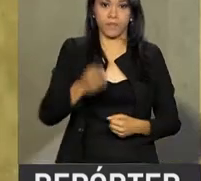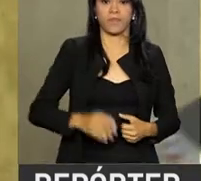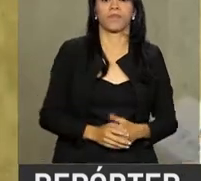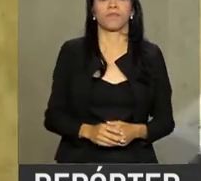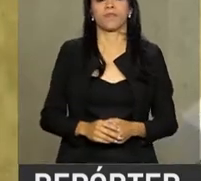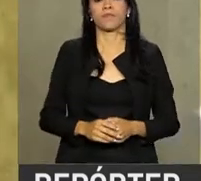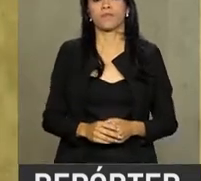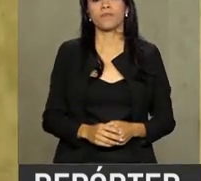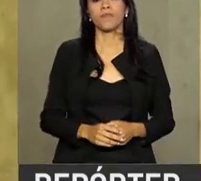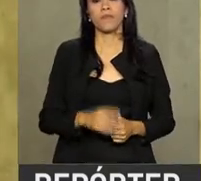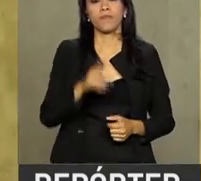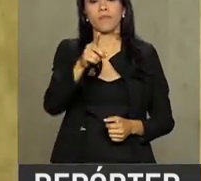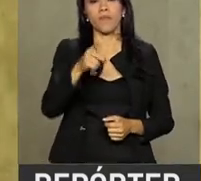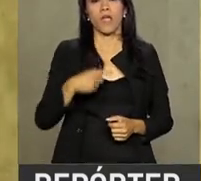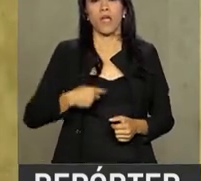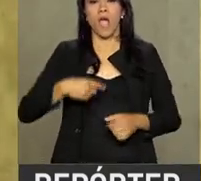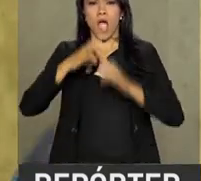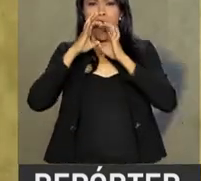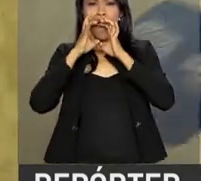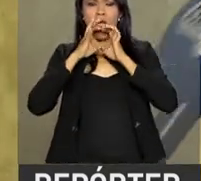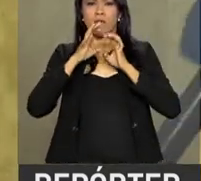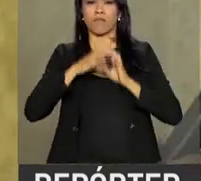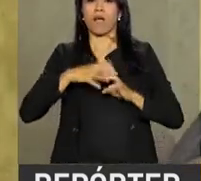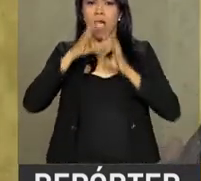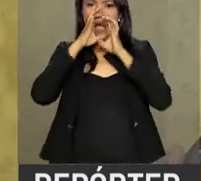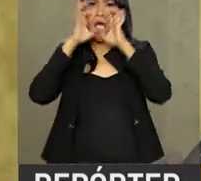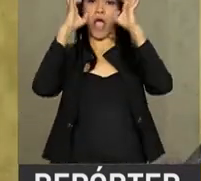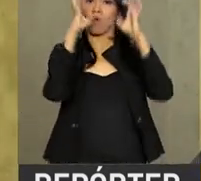uma denúncia frágil